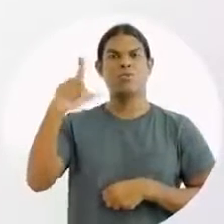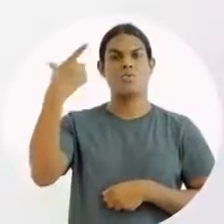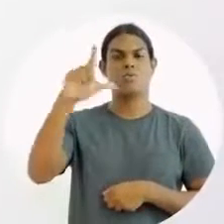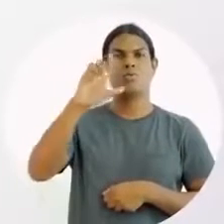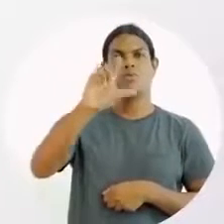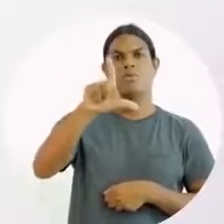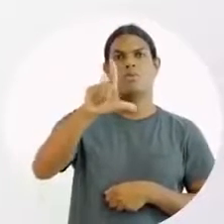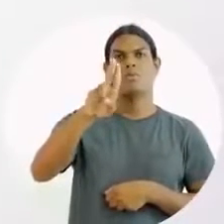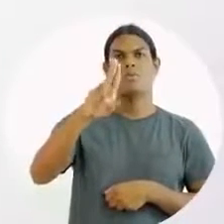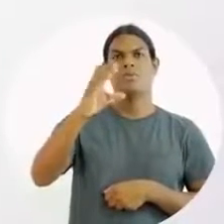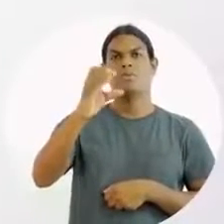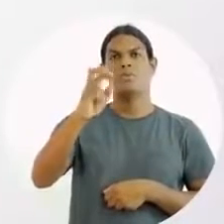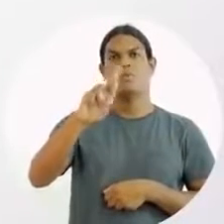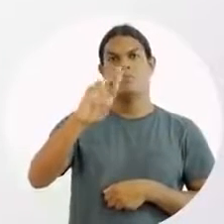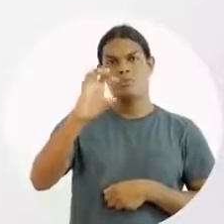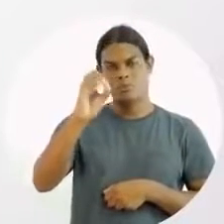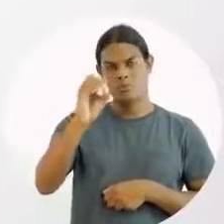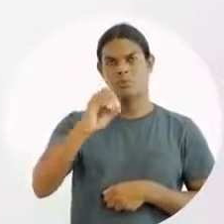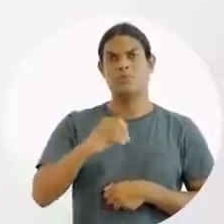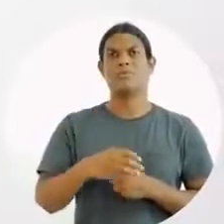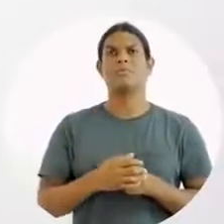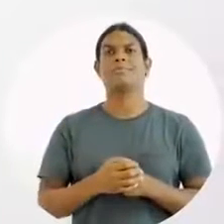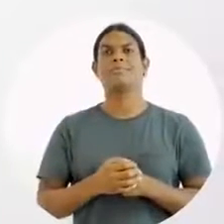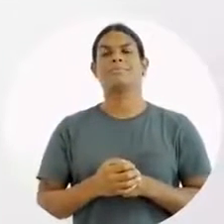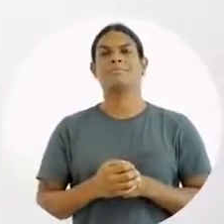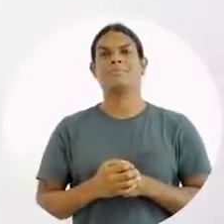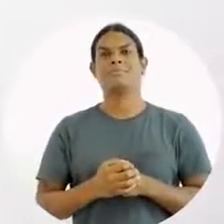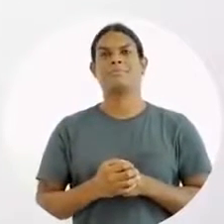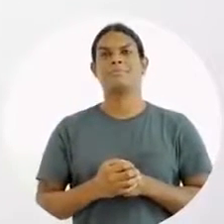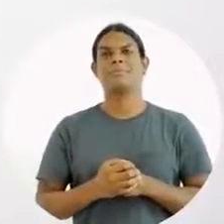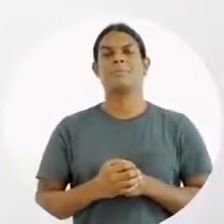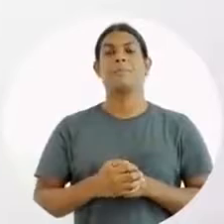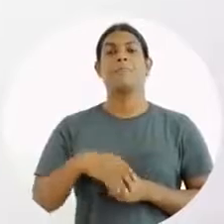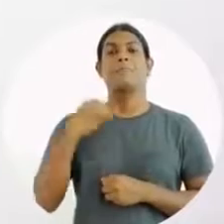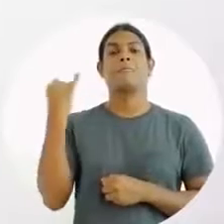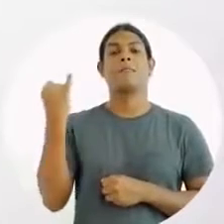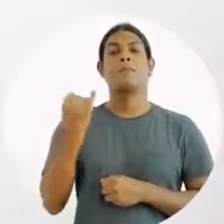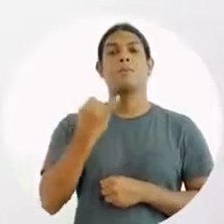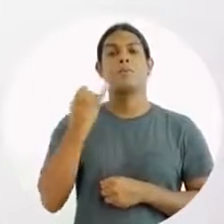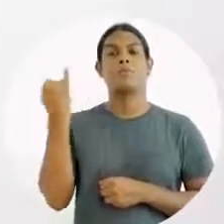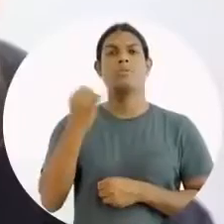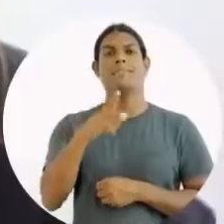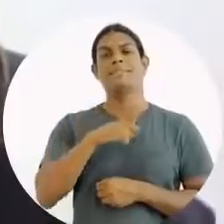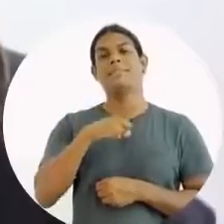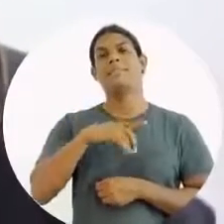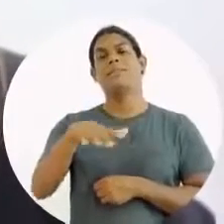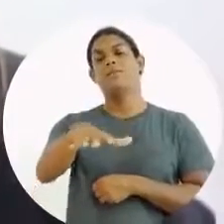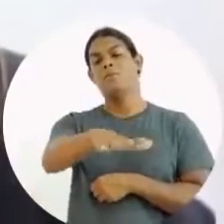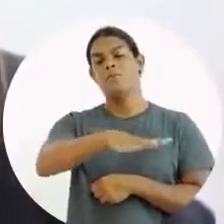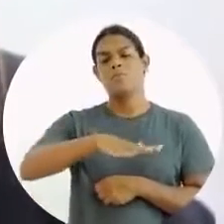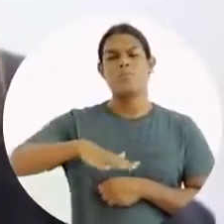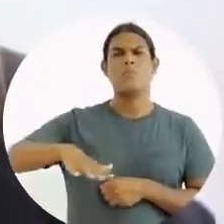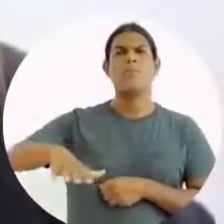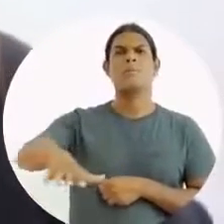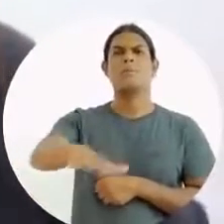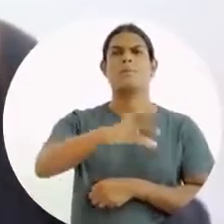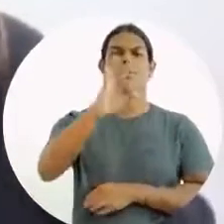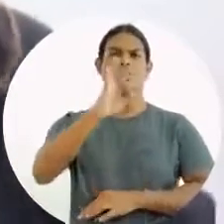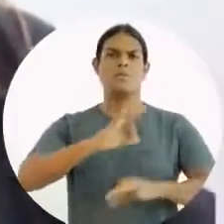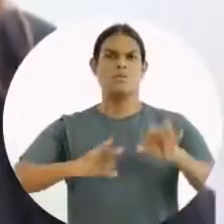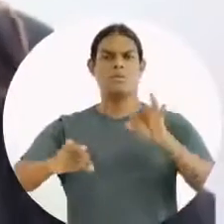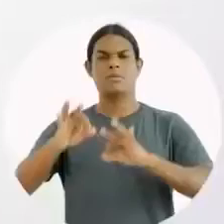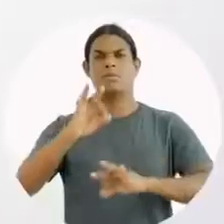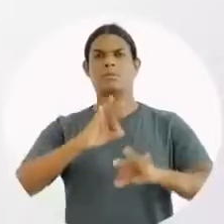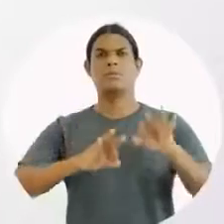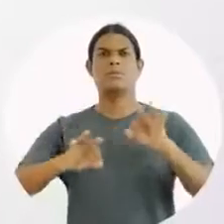de alcance de resultados. E para isso é necessário existir um ambiente organizacional. Um